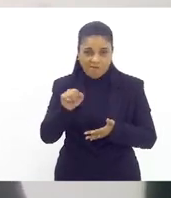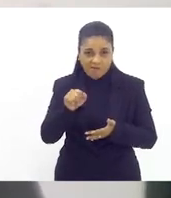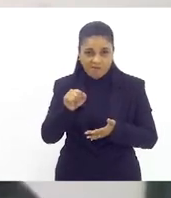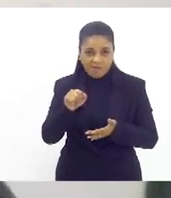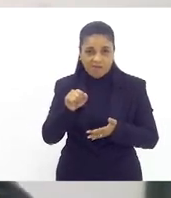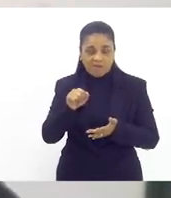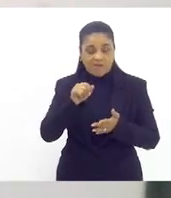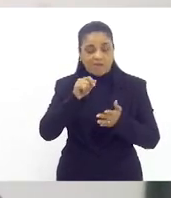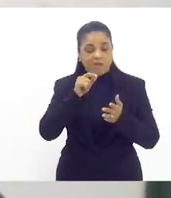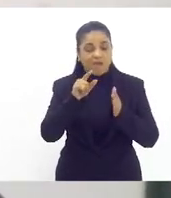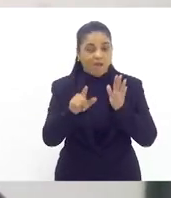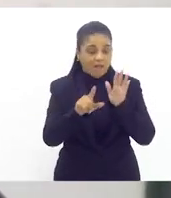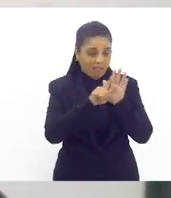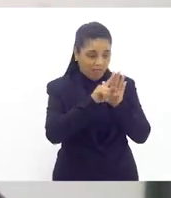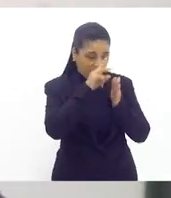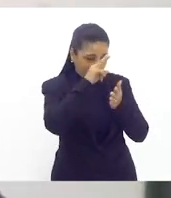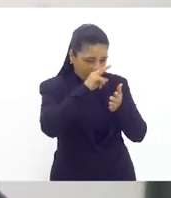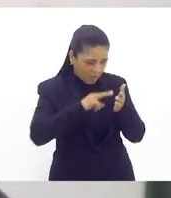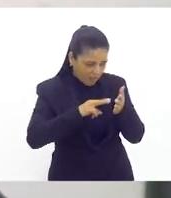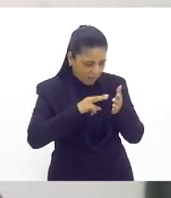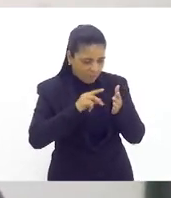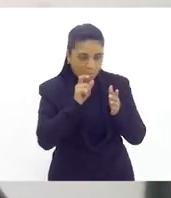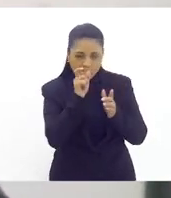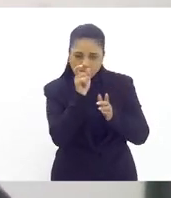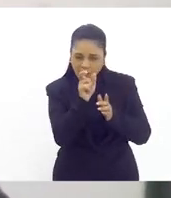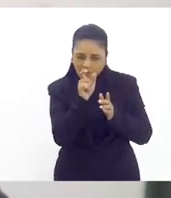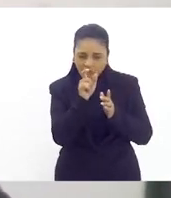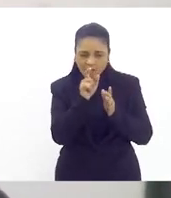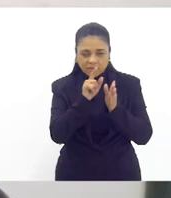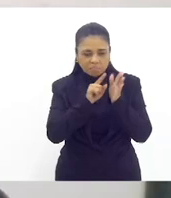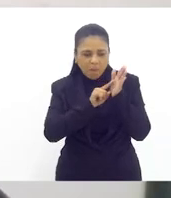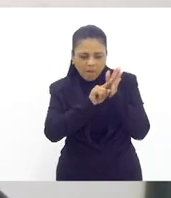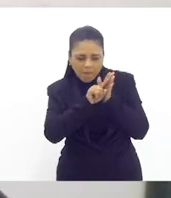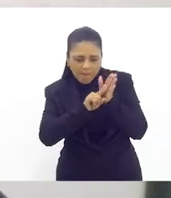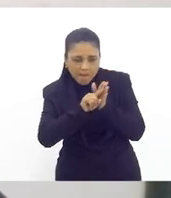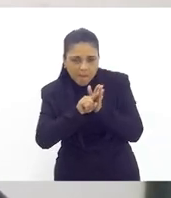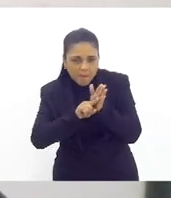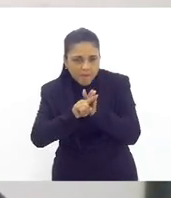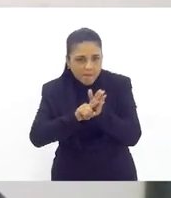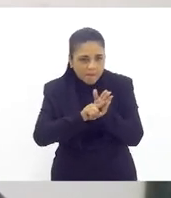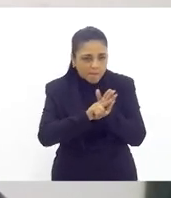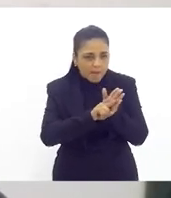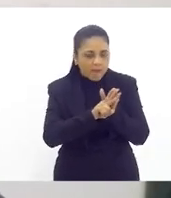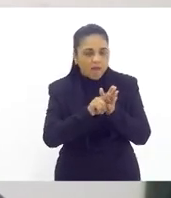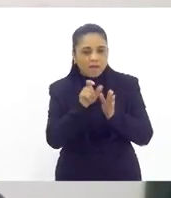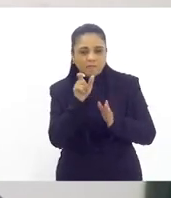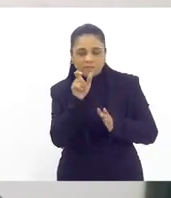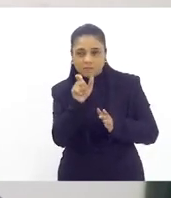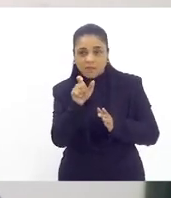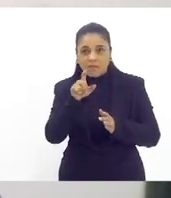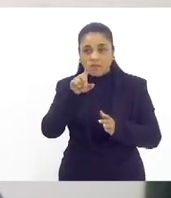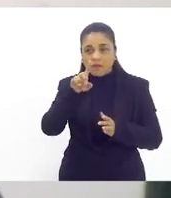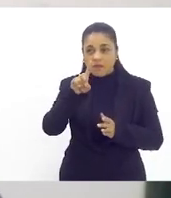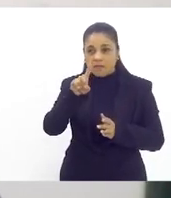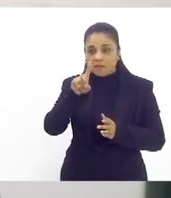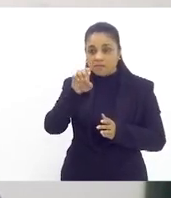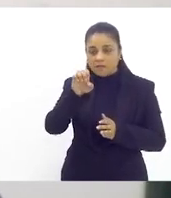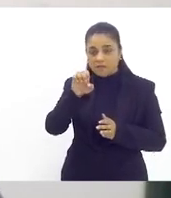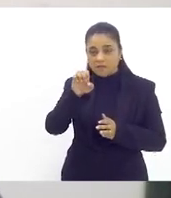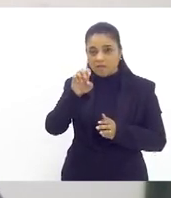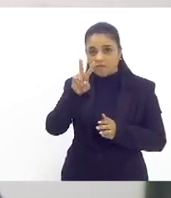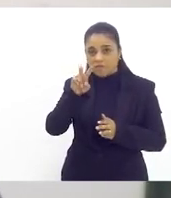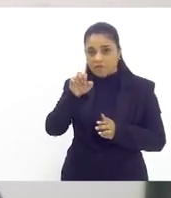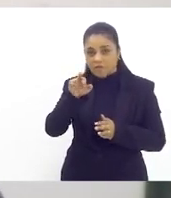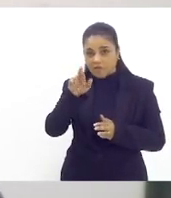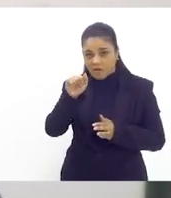parar para ler a lei faz Busca de palavras né coloca a palavra deverá ou a palavra deverão